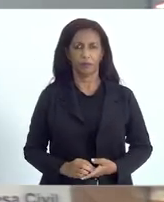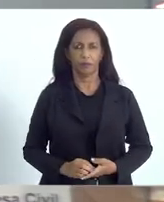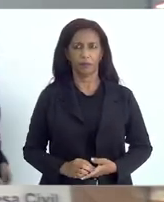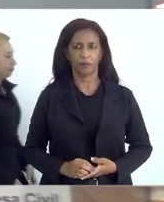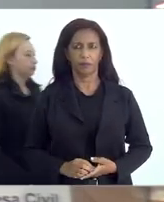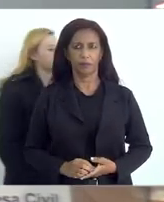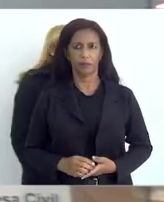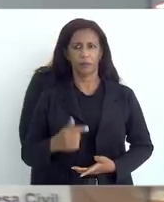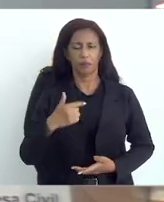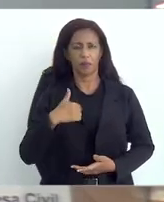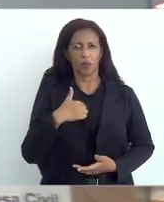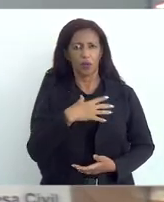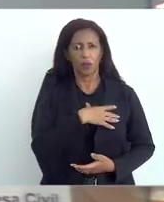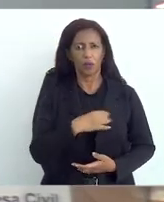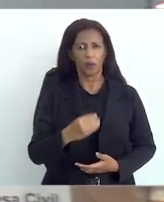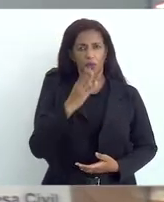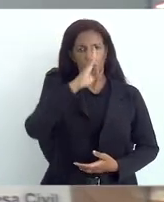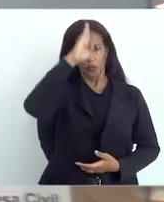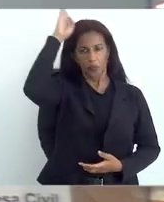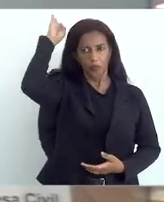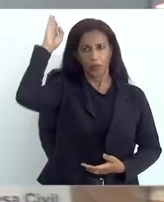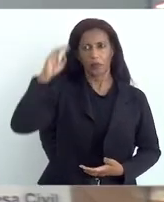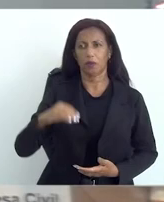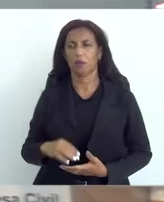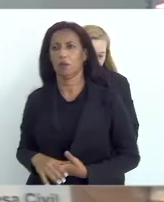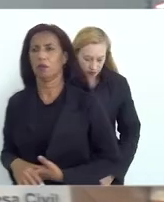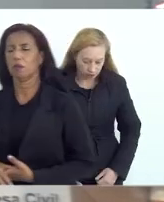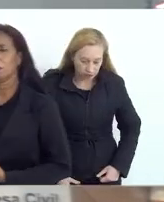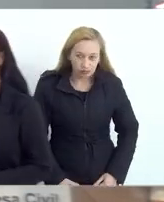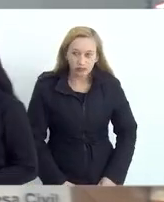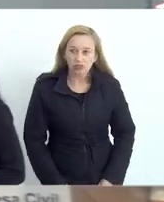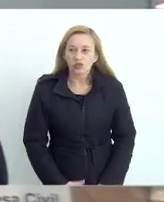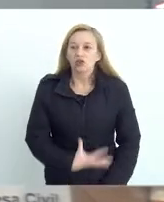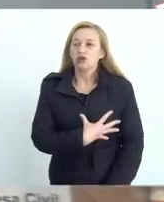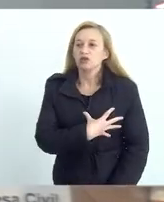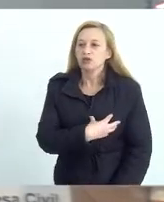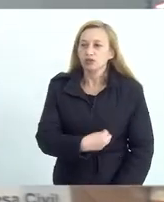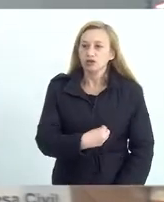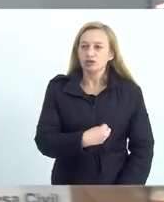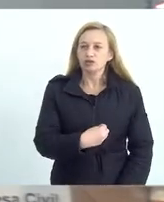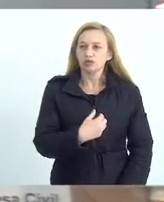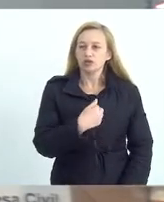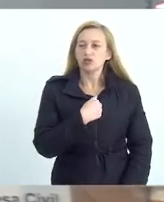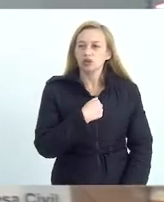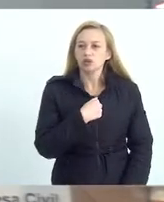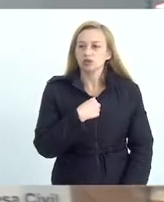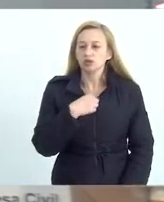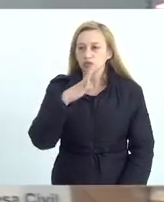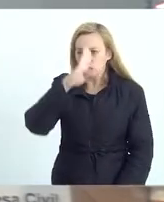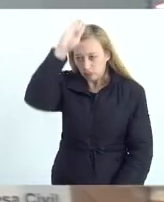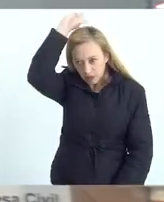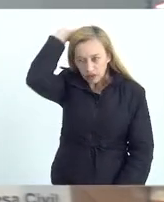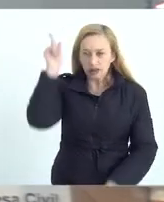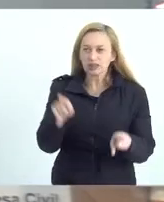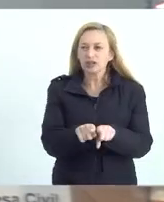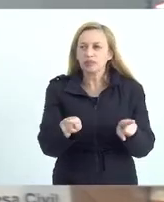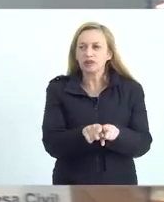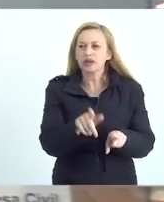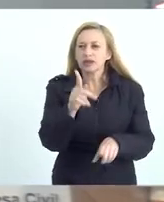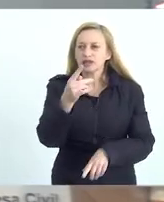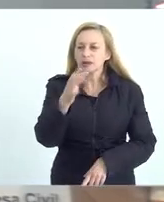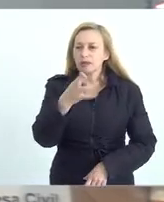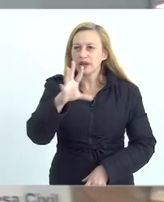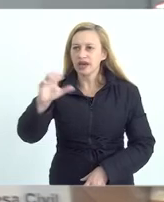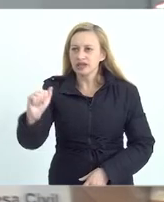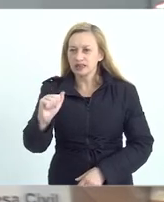e eu eu sou filho de bombeiro e sou filho de praça o meu pai entrou no corpo de